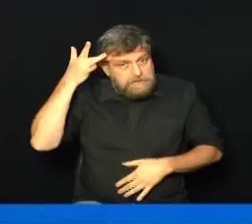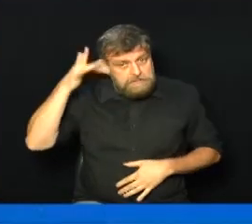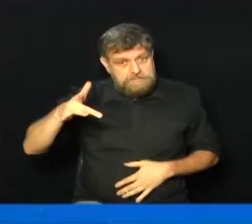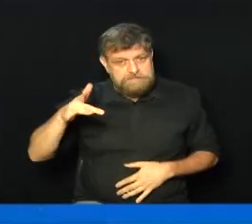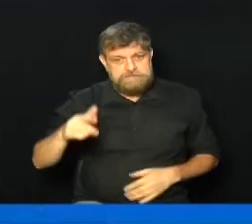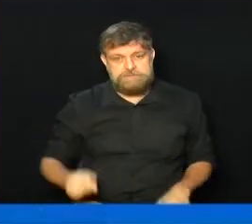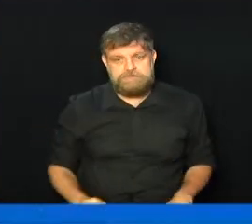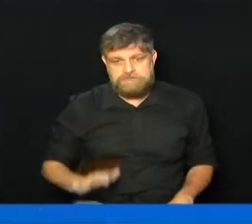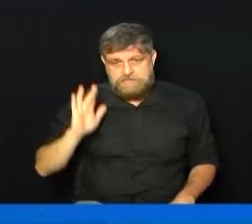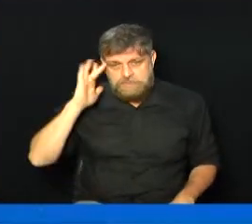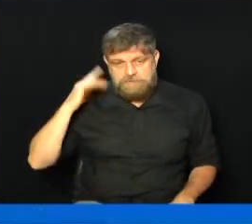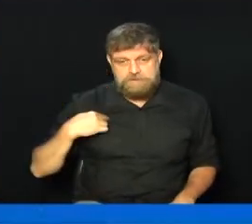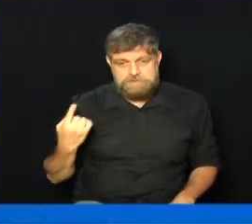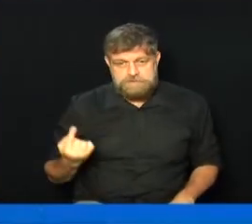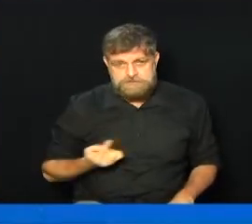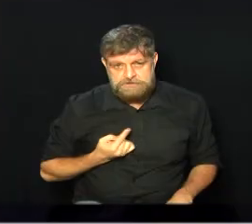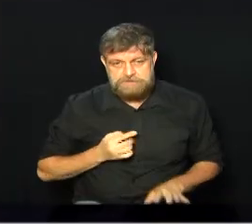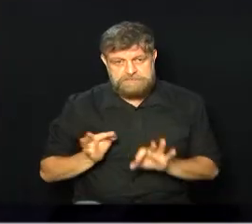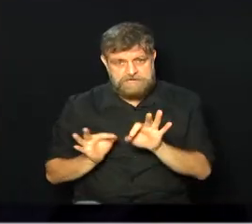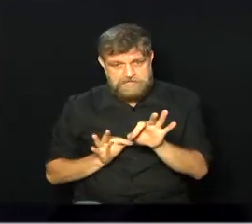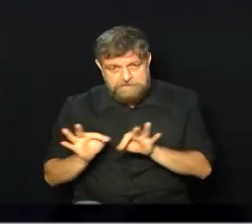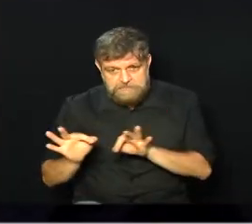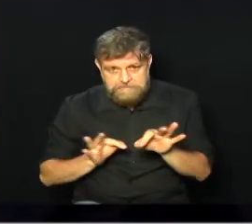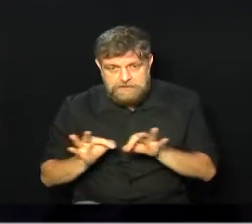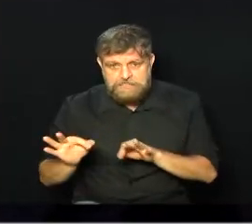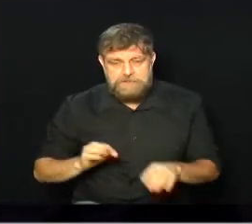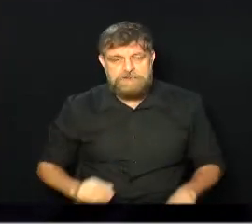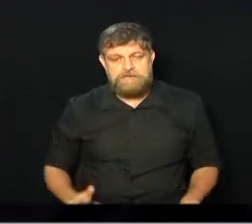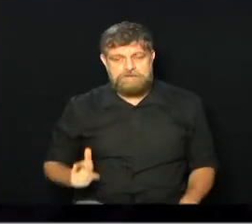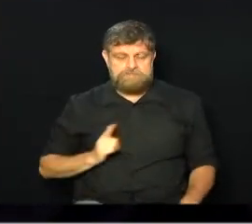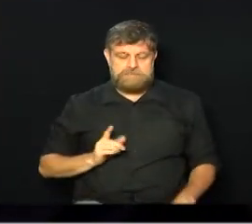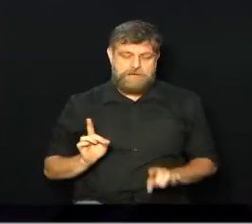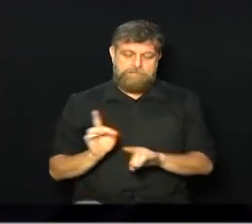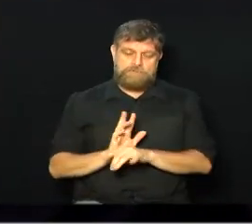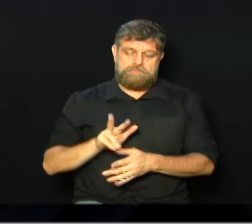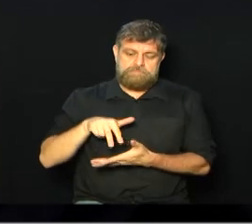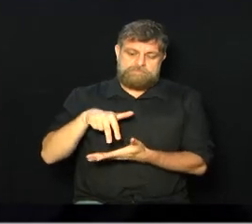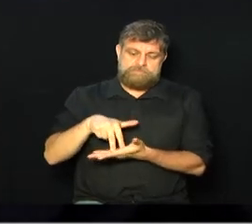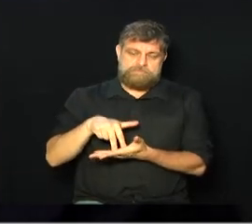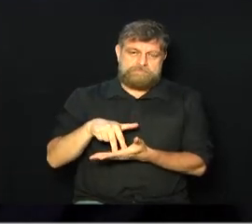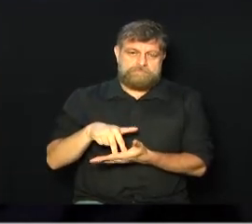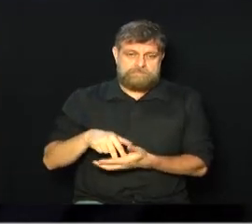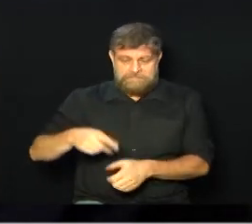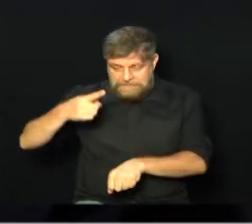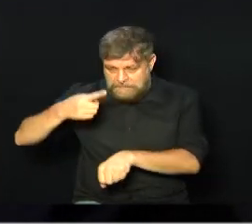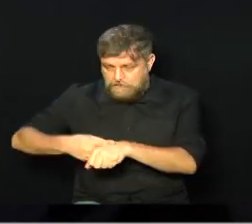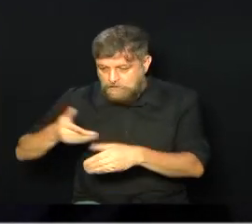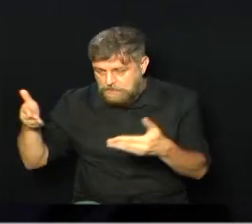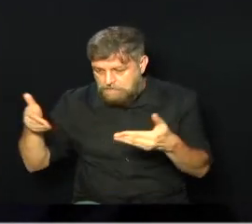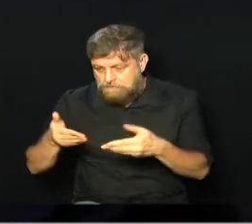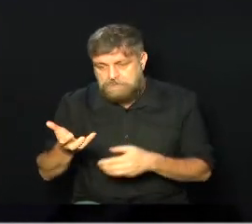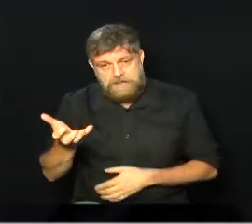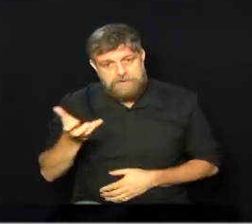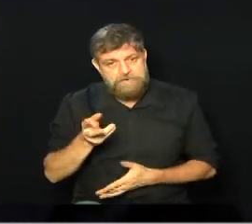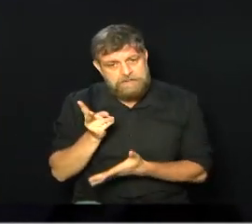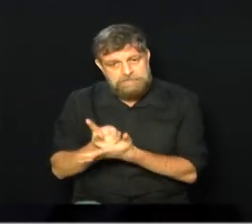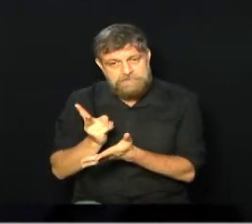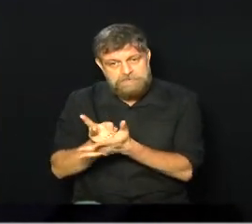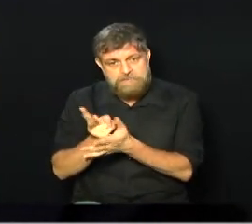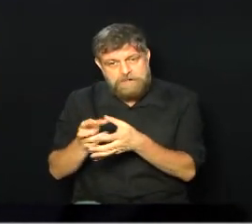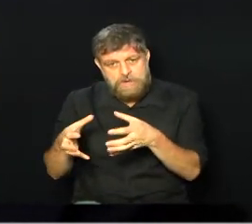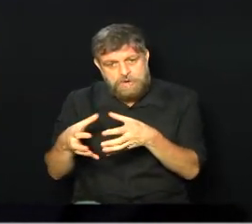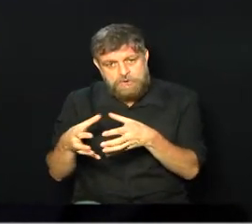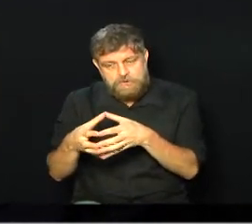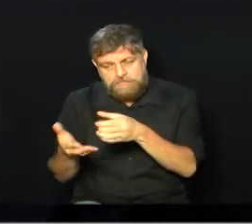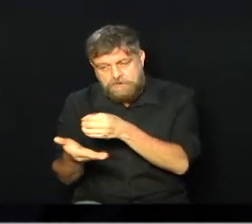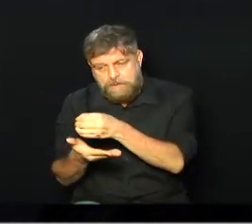a gente tem que se preparar e estar preparado para qualquer situação, mas o momento atual eu quero permanecer na base pelo menos